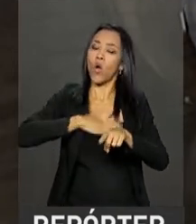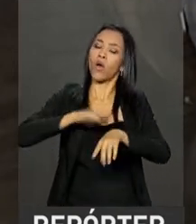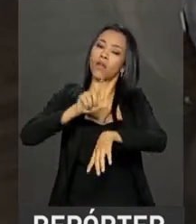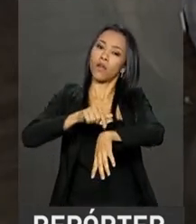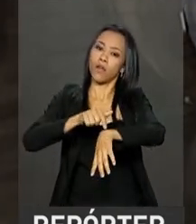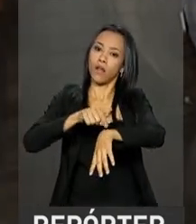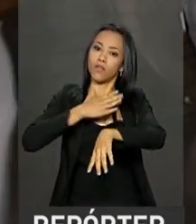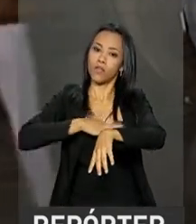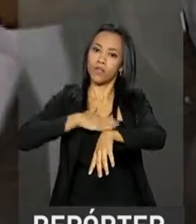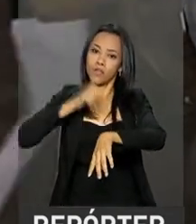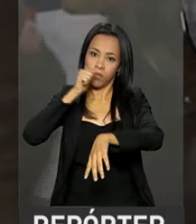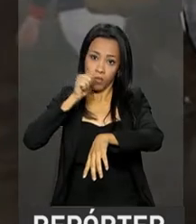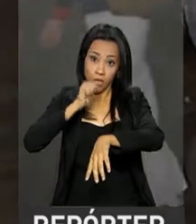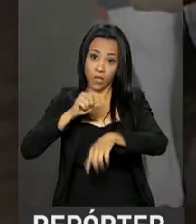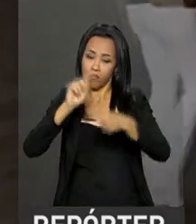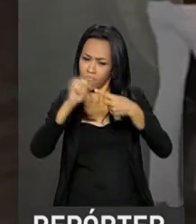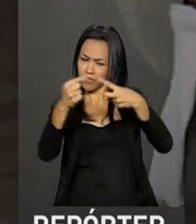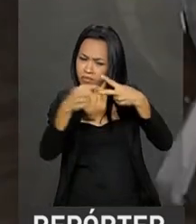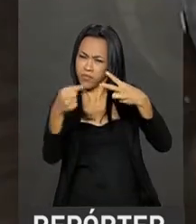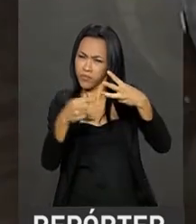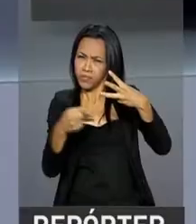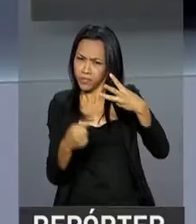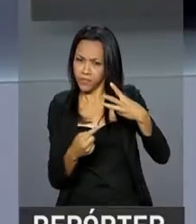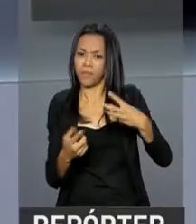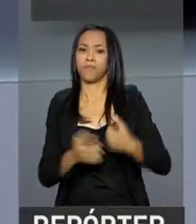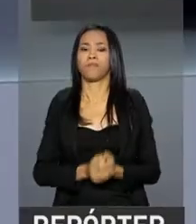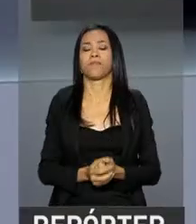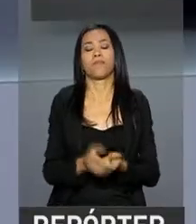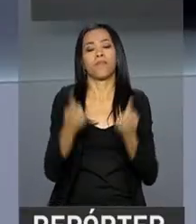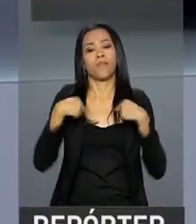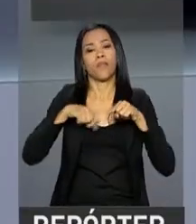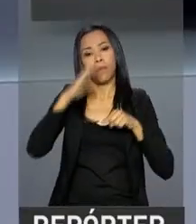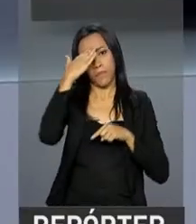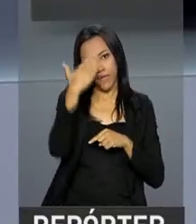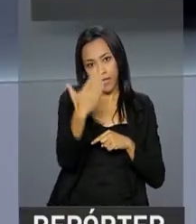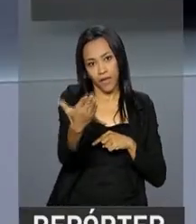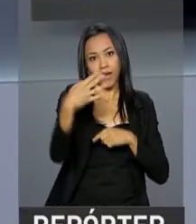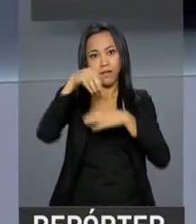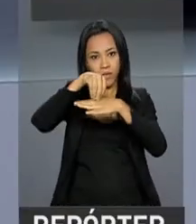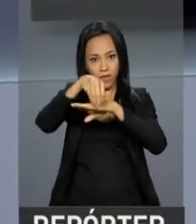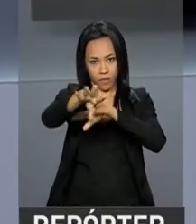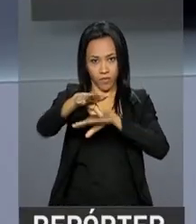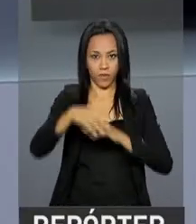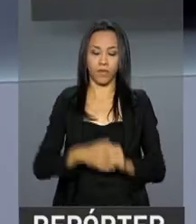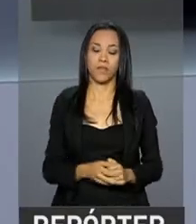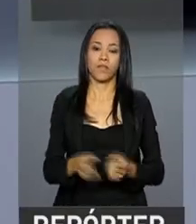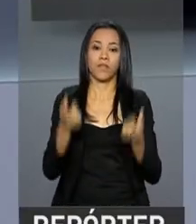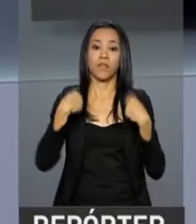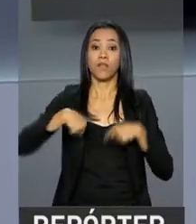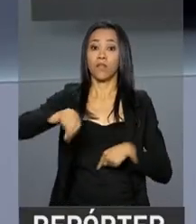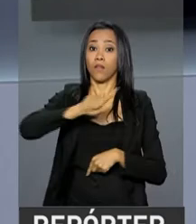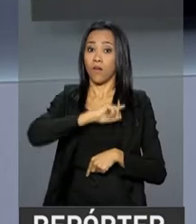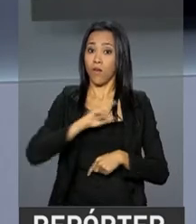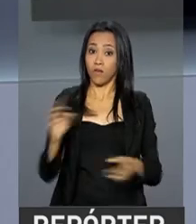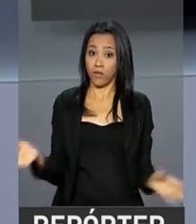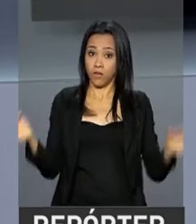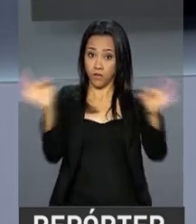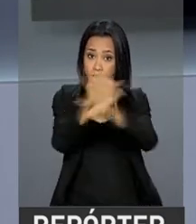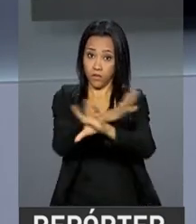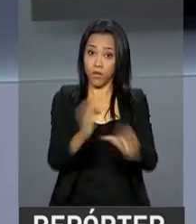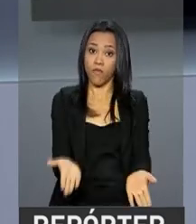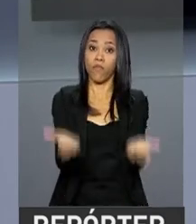mulher. Volto com você no estúdio, Carolina. Obrigada, Gabriela Noronha, pelas informações. O repórter NBR fica por